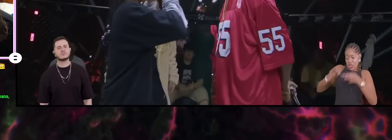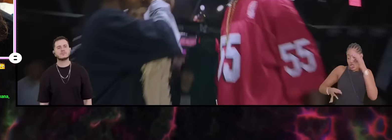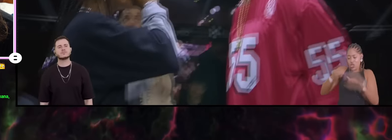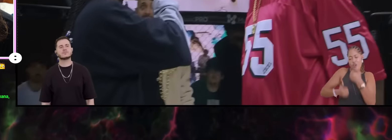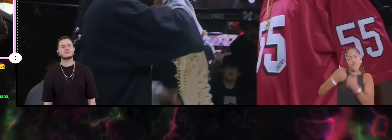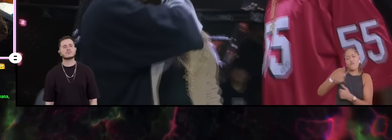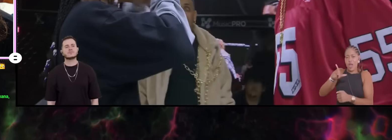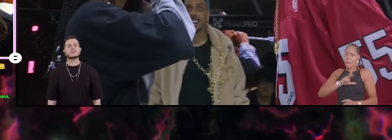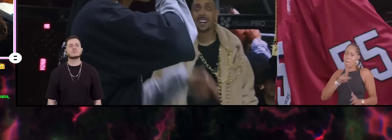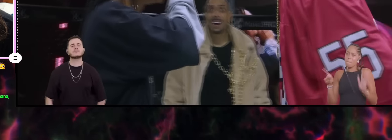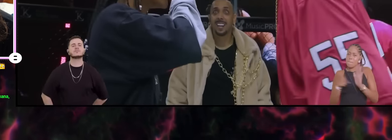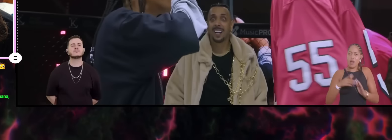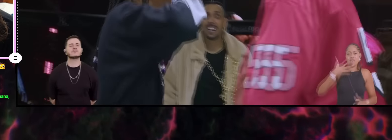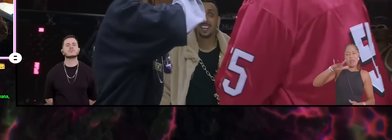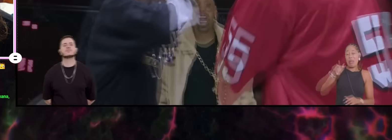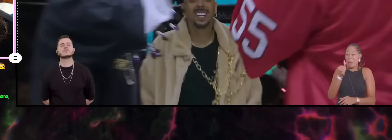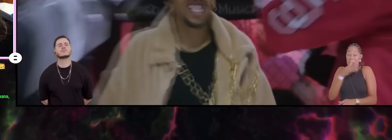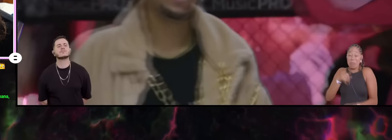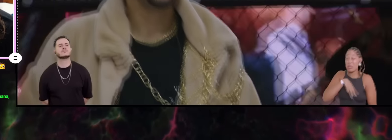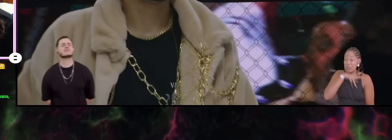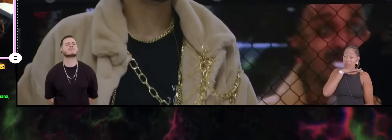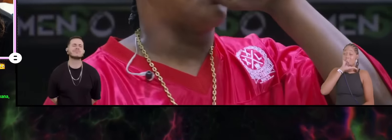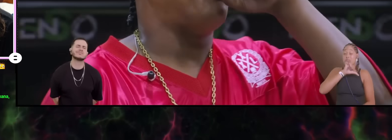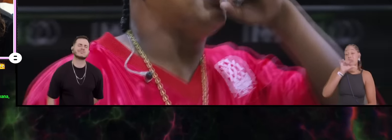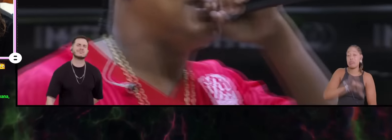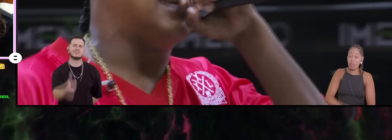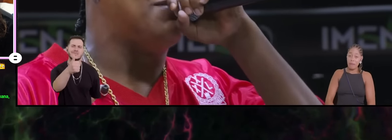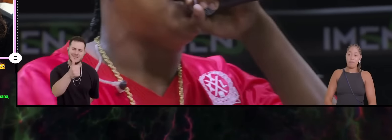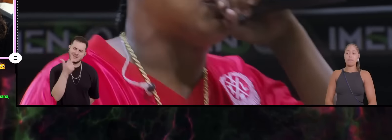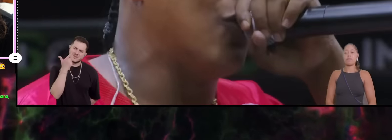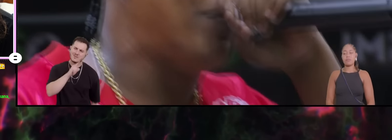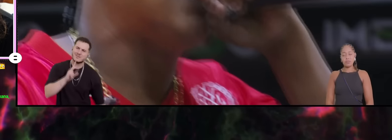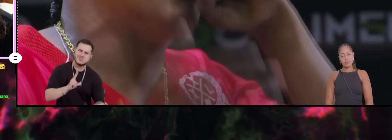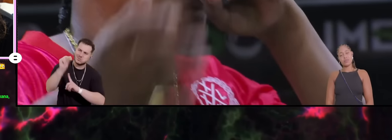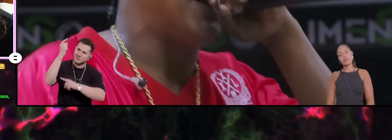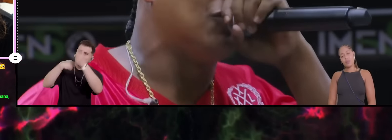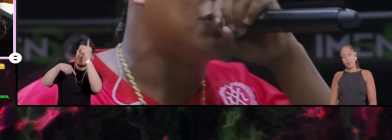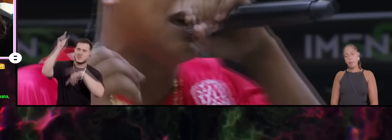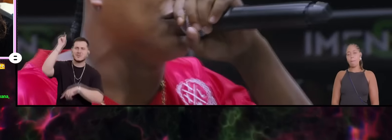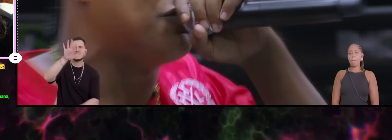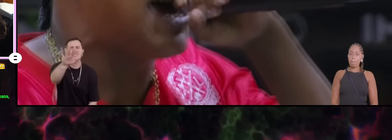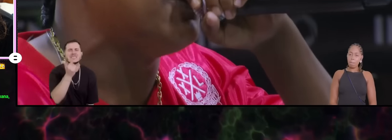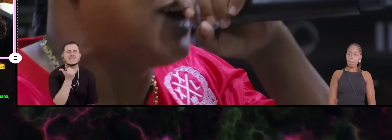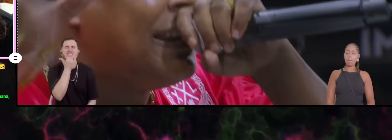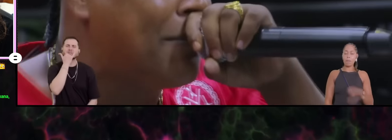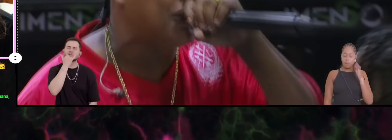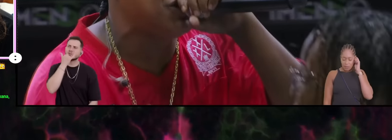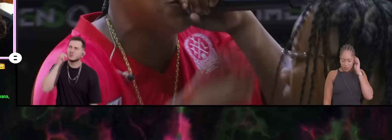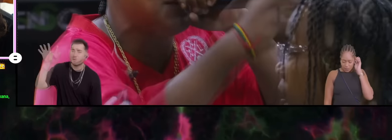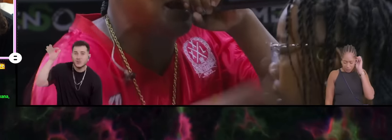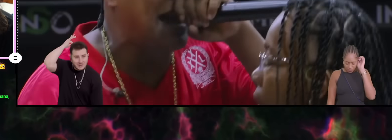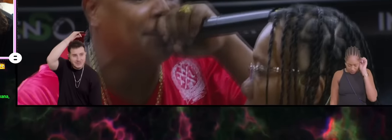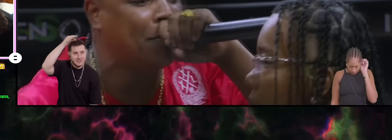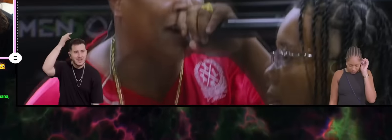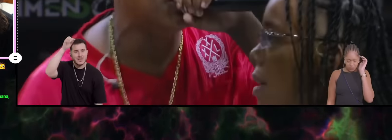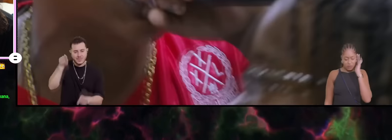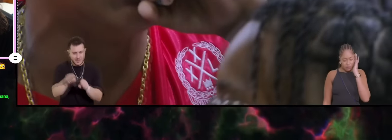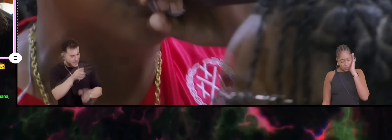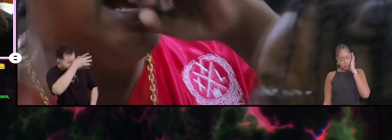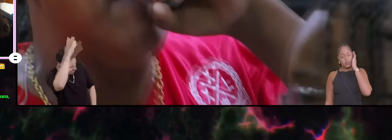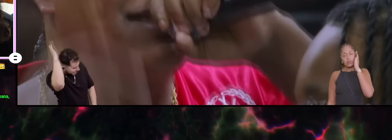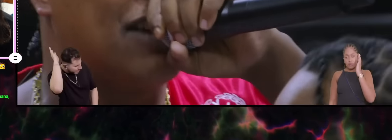que do seu time é uma sardinha vencida. É sardinha vencida, me desculpa, tá no pranto. Santos, vários animais, tinha o Neymar, também